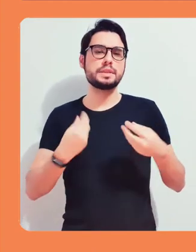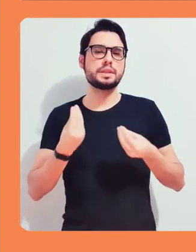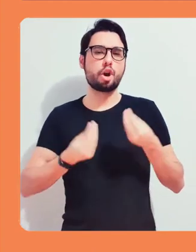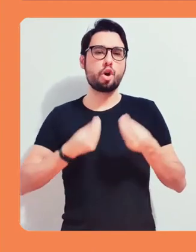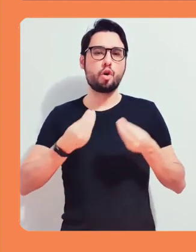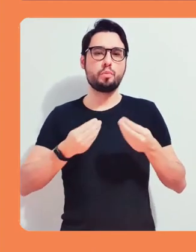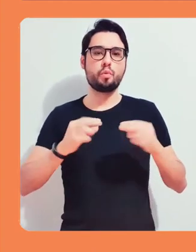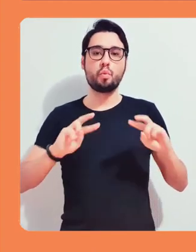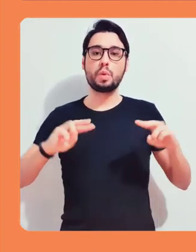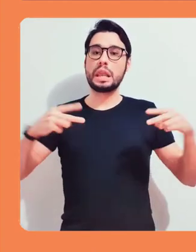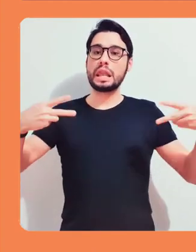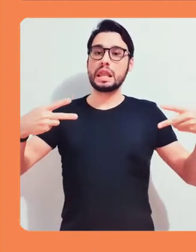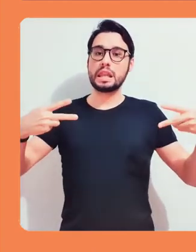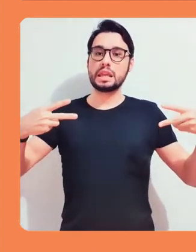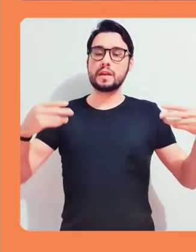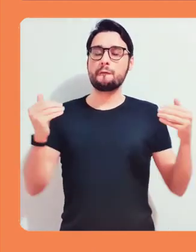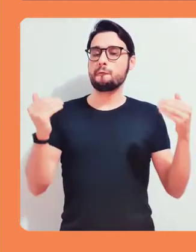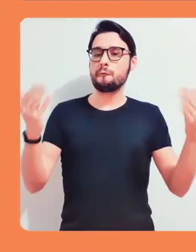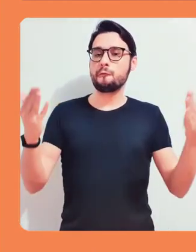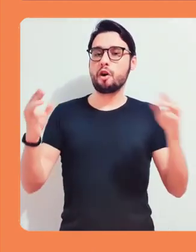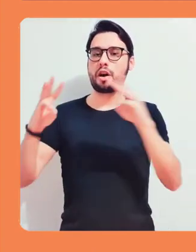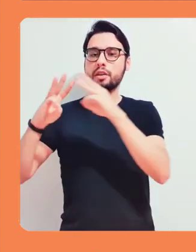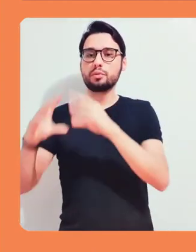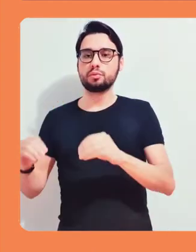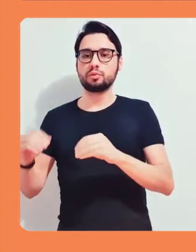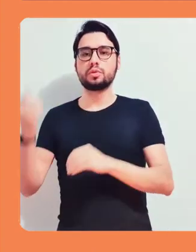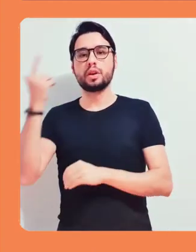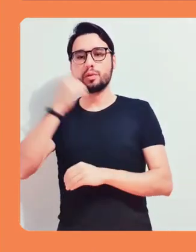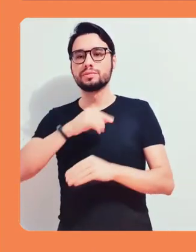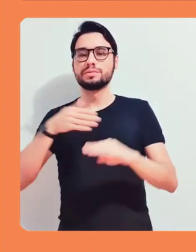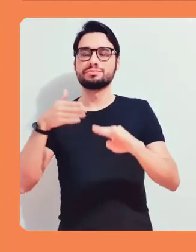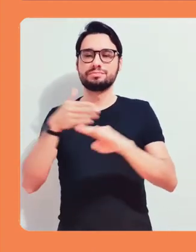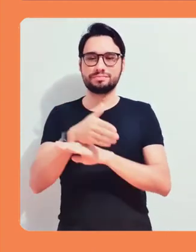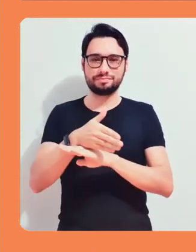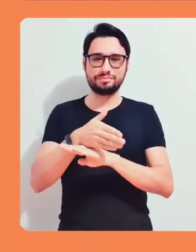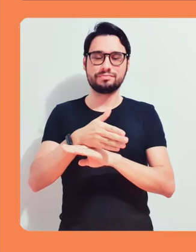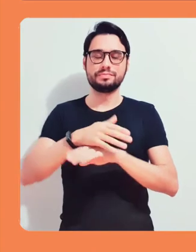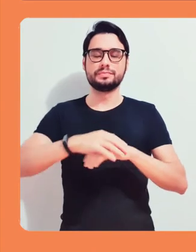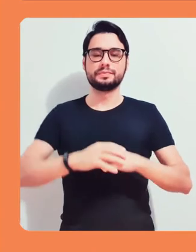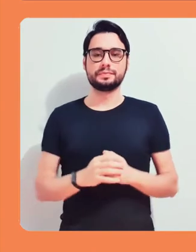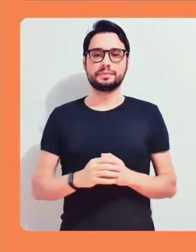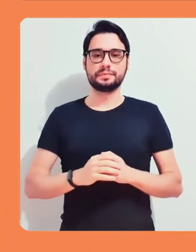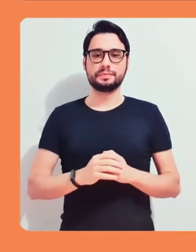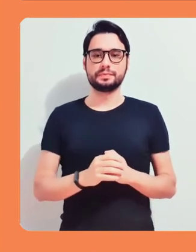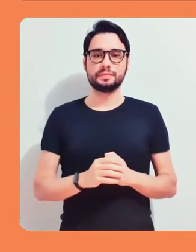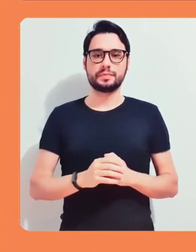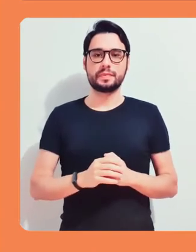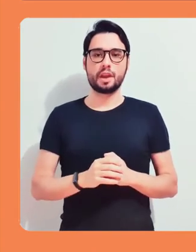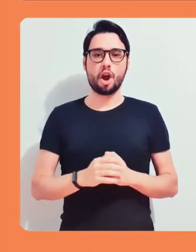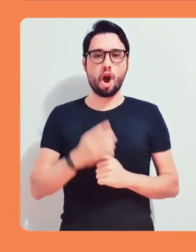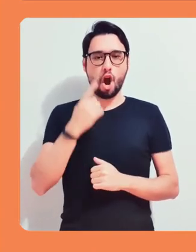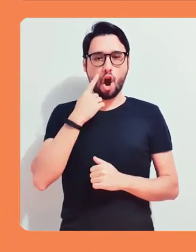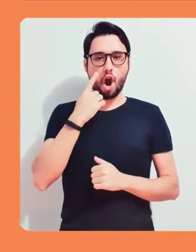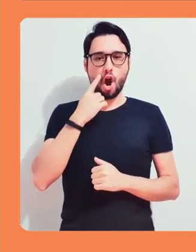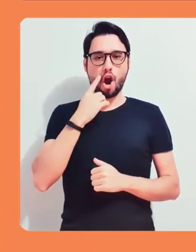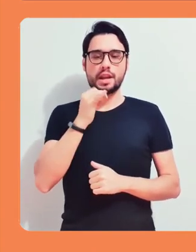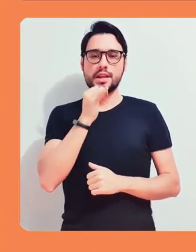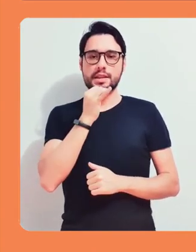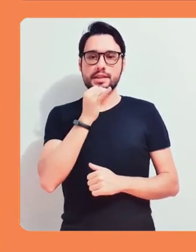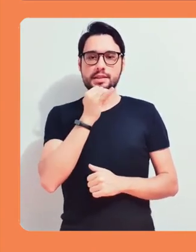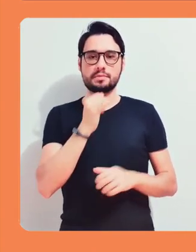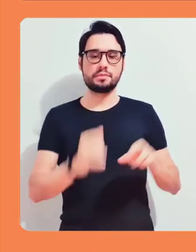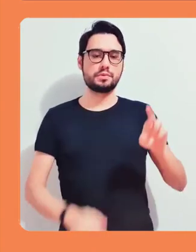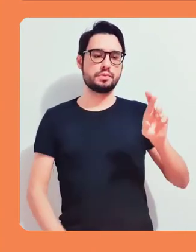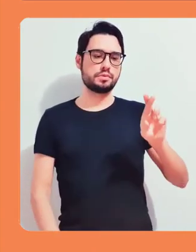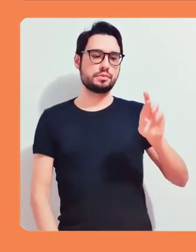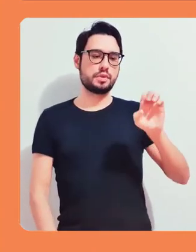nos permite incluir qualquer tipo de simulação dentro do Moodle. Então nós teríamos que fazer um link externo para que os